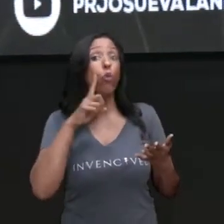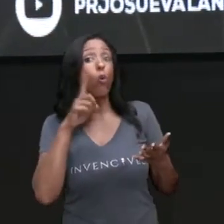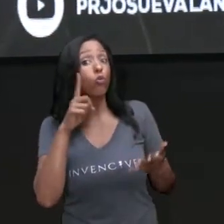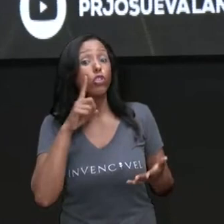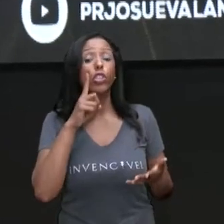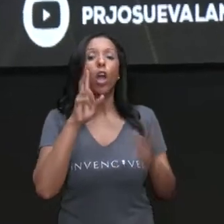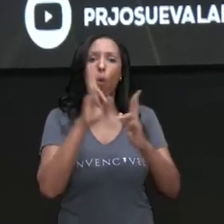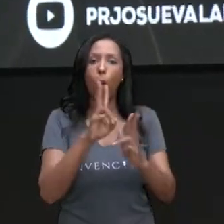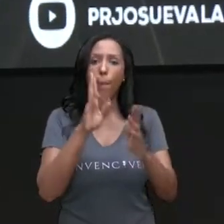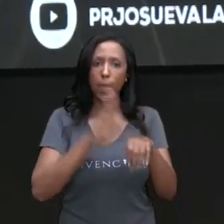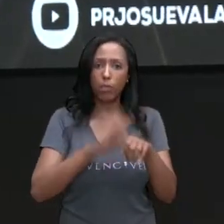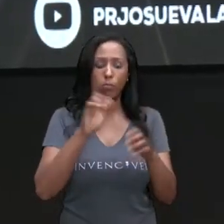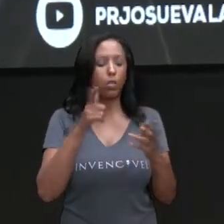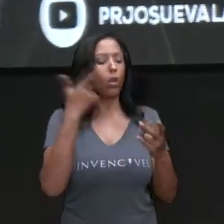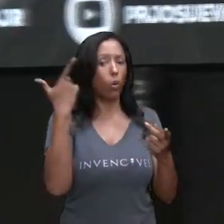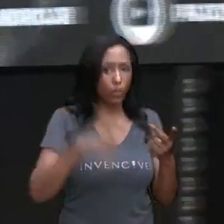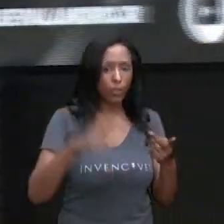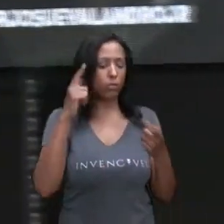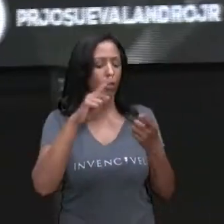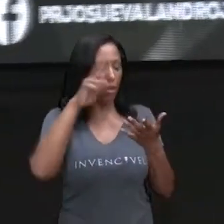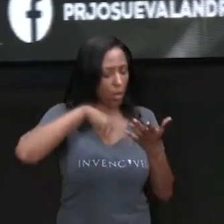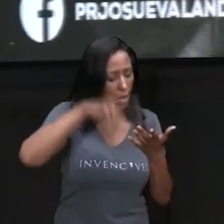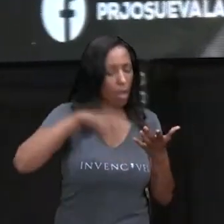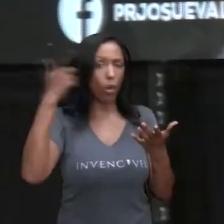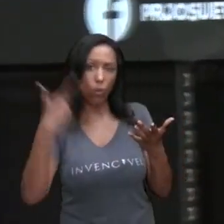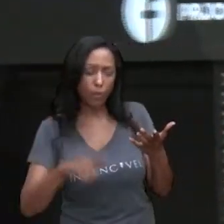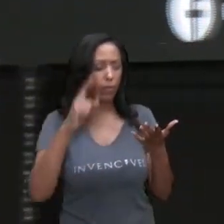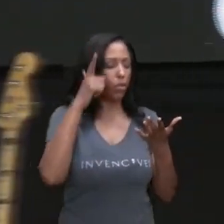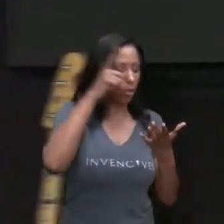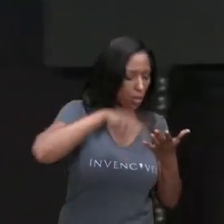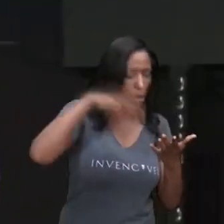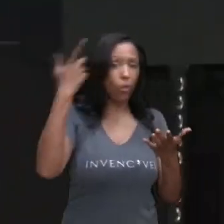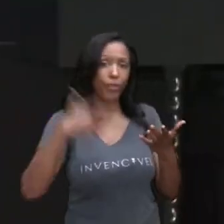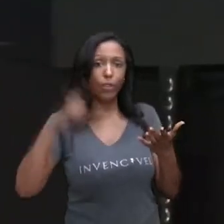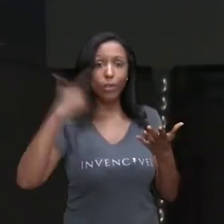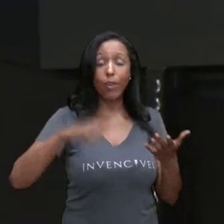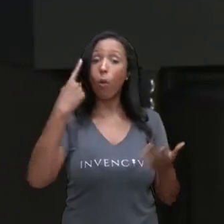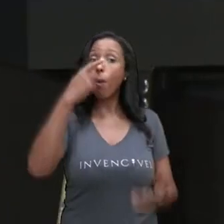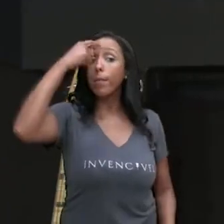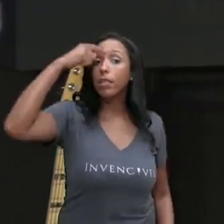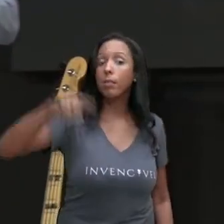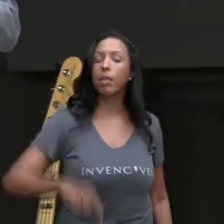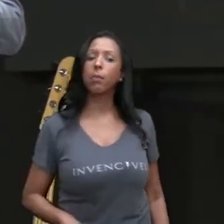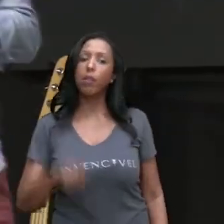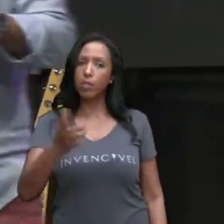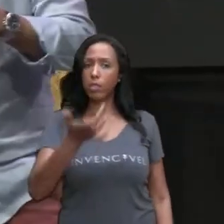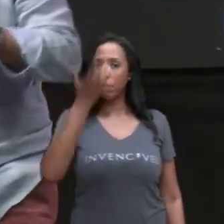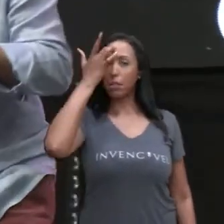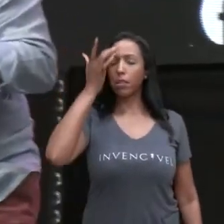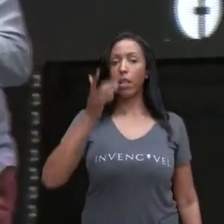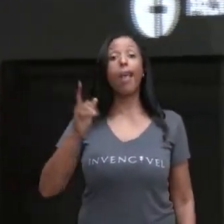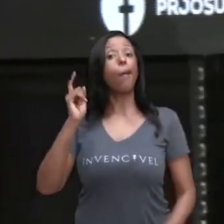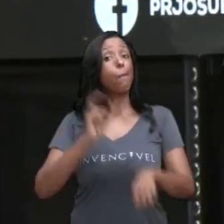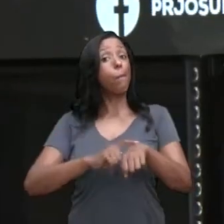capítulo 1 de Tessalonicenses fala disso, capítulo 2 fala daquilo, capítulo 3 fala daquilo outro. Você começa a armazenar a palavra. Na hora